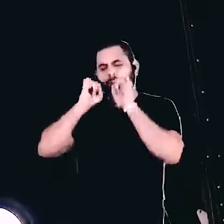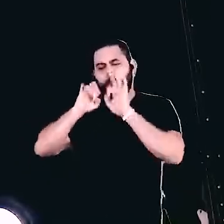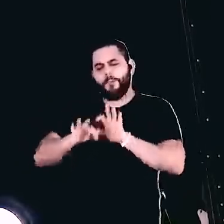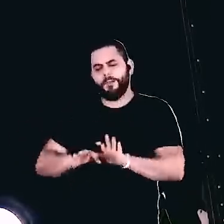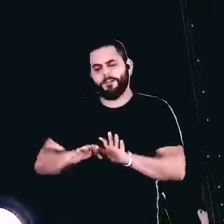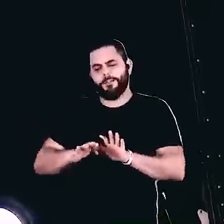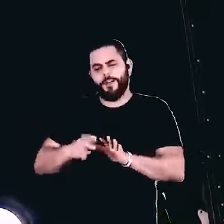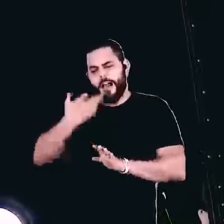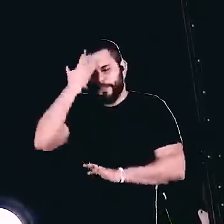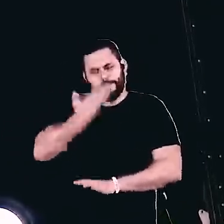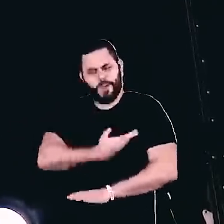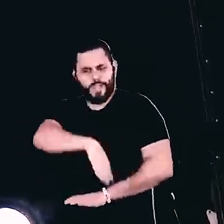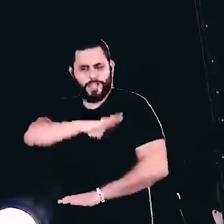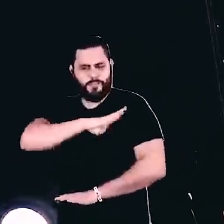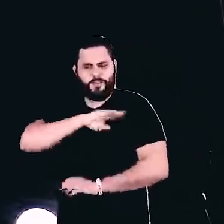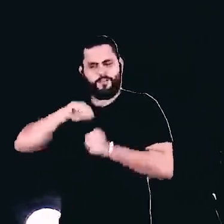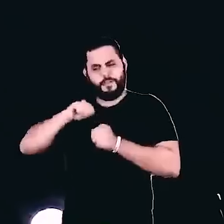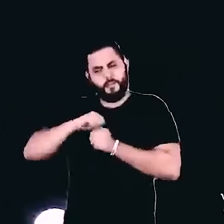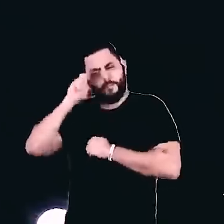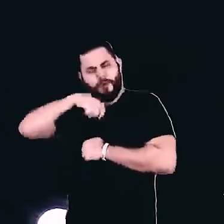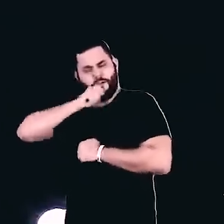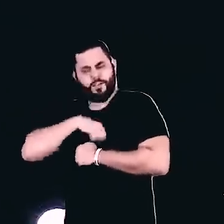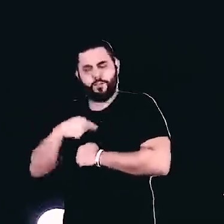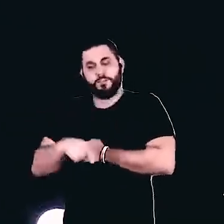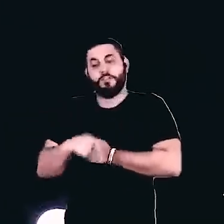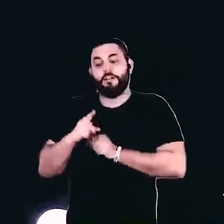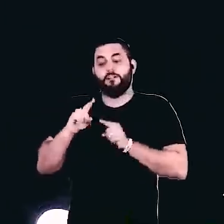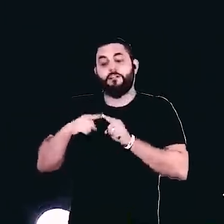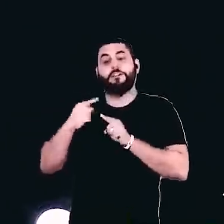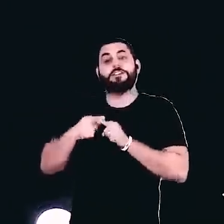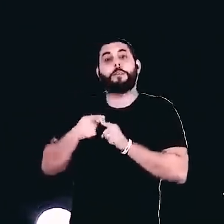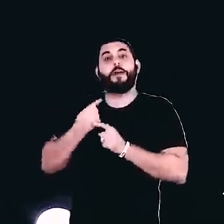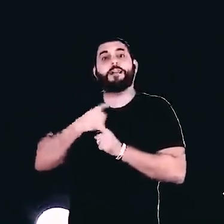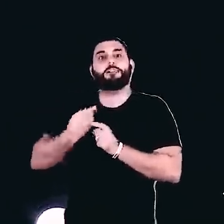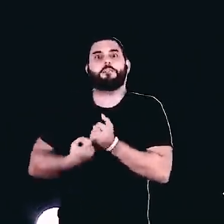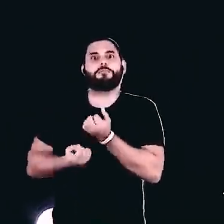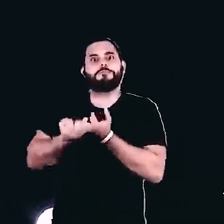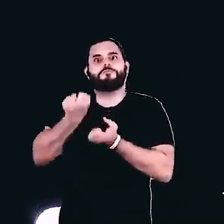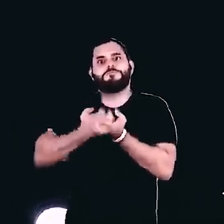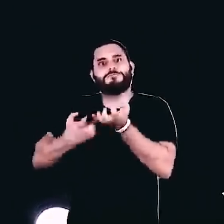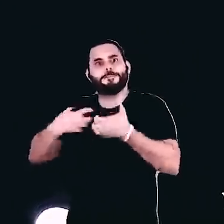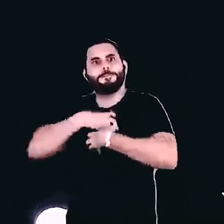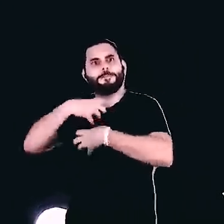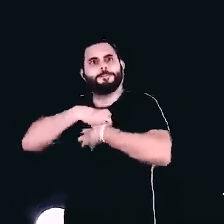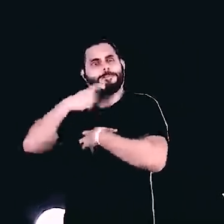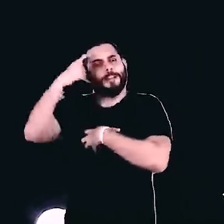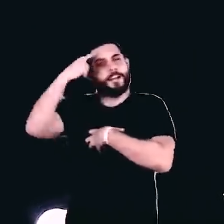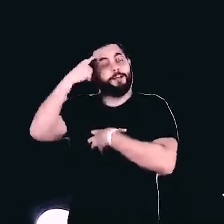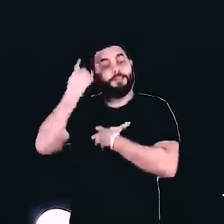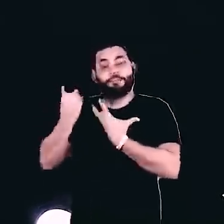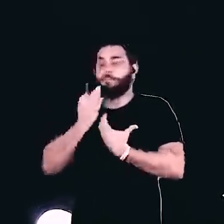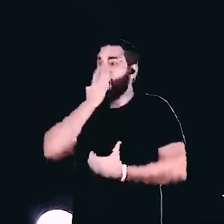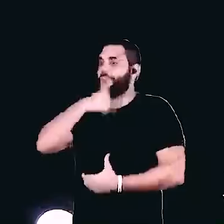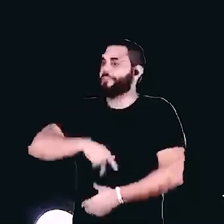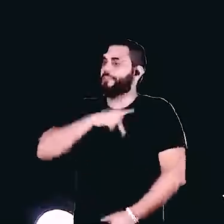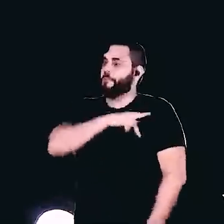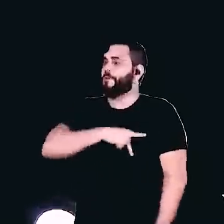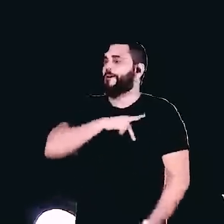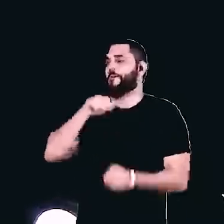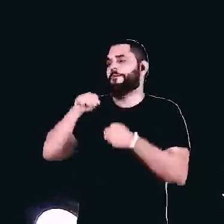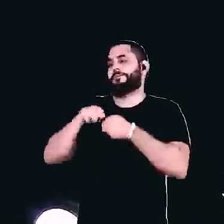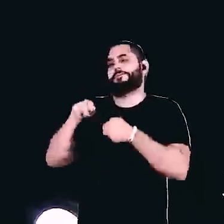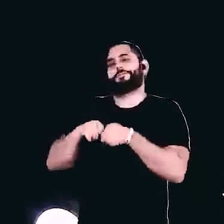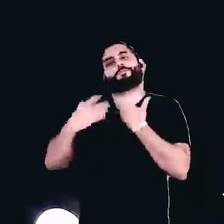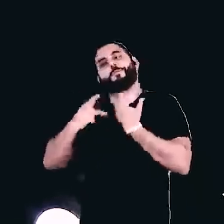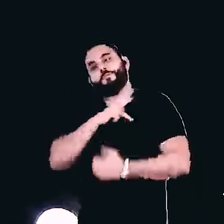inimigo, alguém que faz mal contra você, você coloca brasas vivas na cabeça dele. Pronto, acho que foi exatamente isso que aconteceu